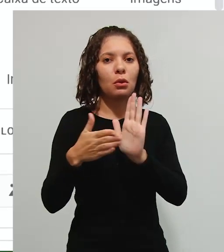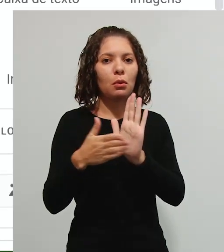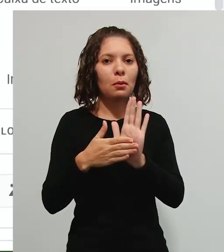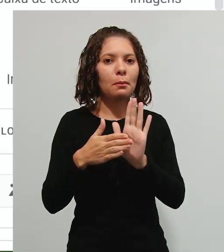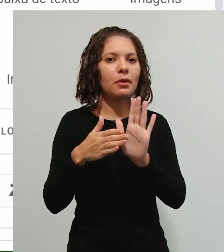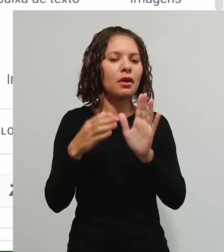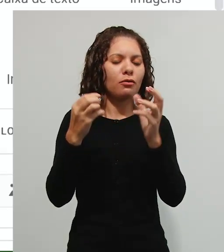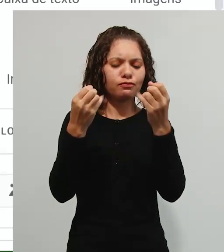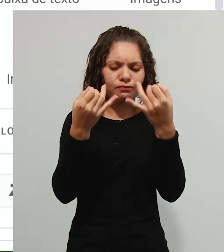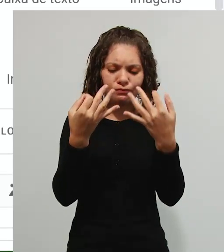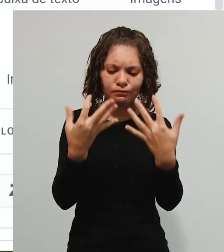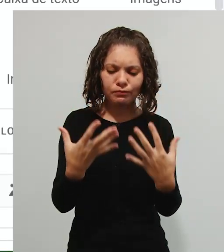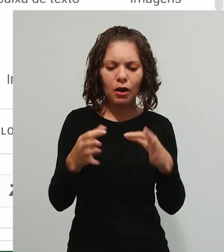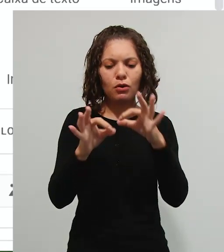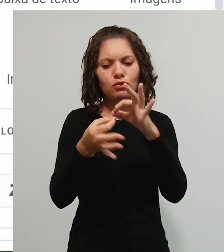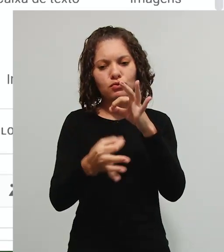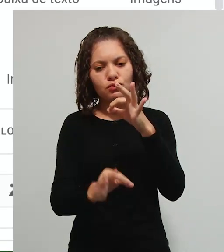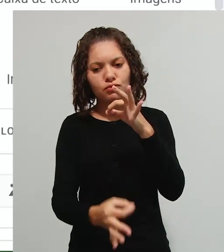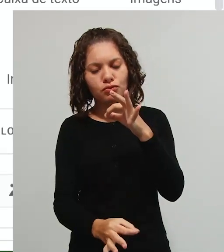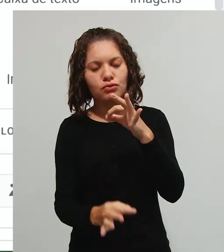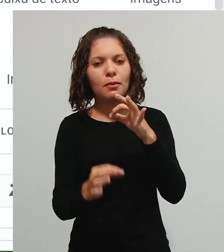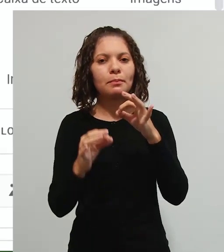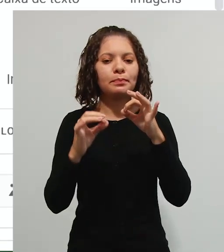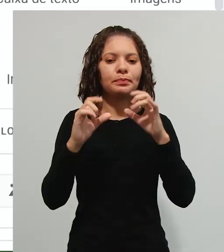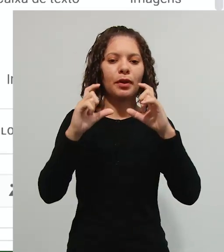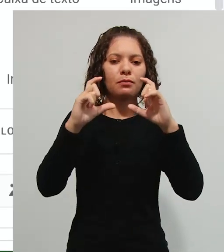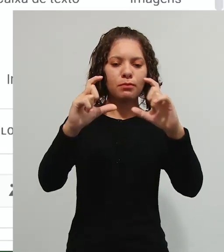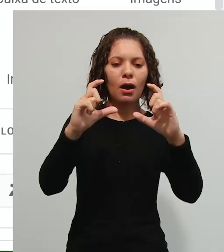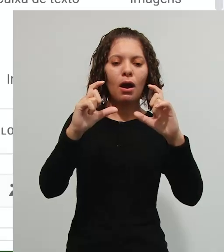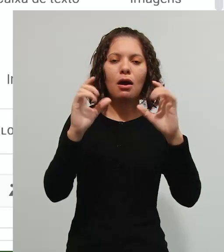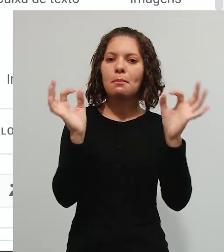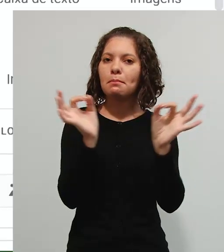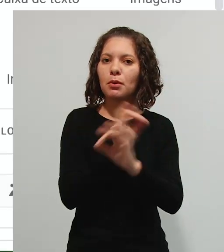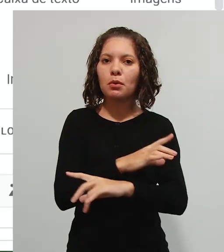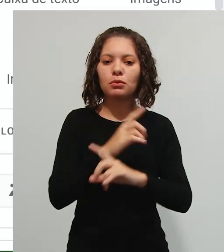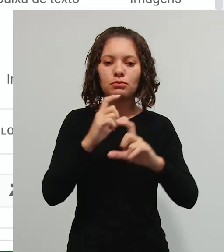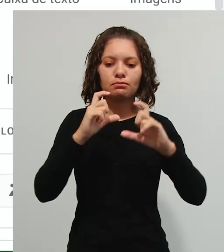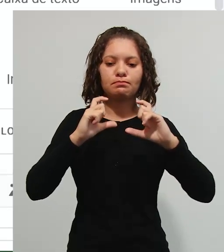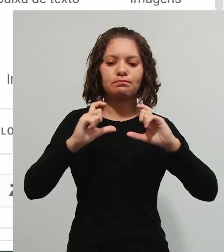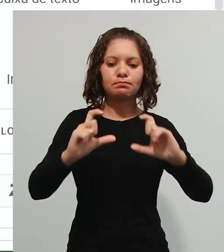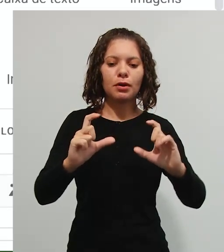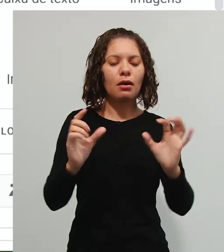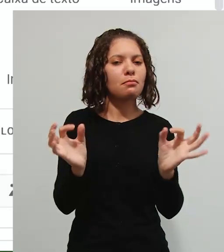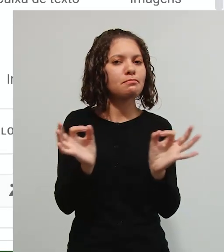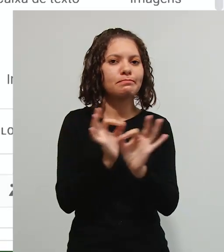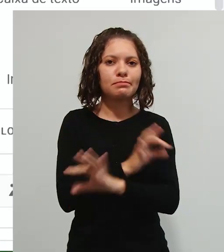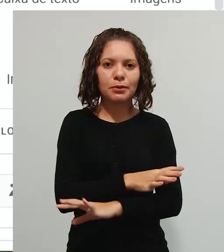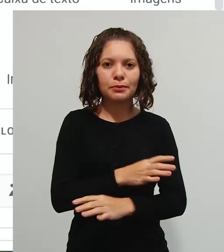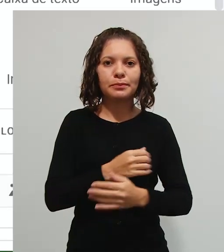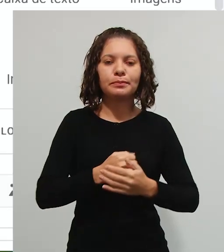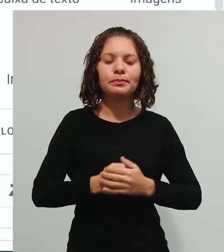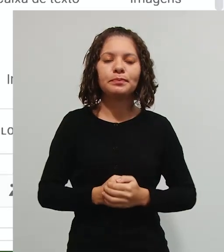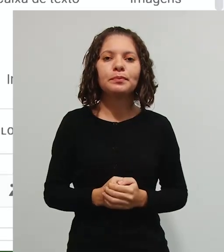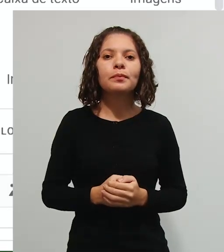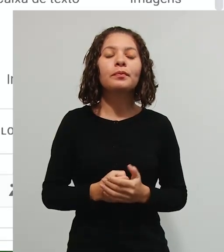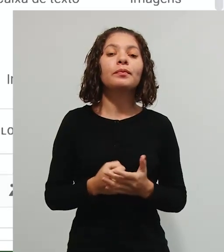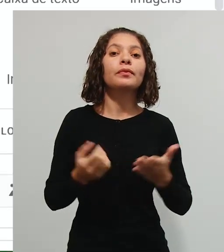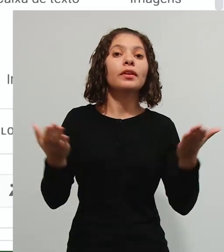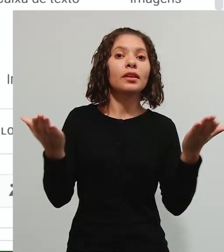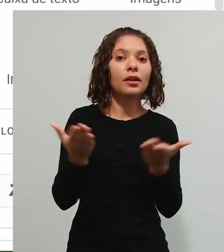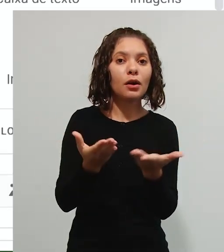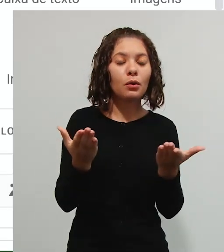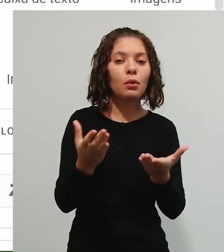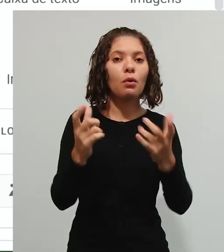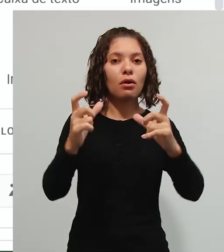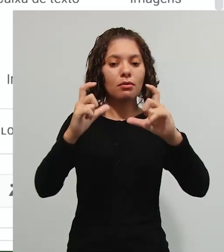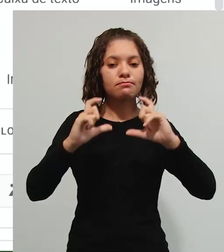quê? Você vai falar do percurso metodológico. Esse percurso metodológico você vai trazer lá de metodologia, evidentemente, né?